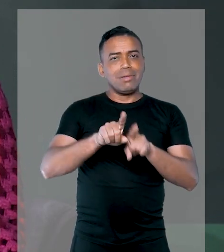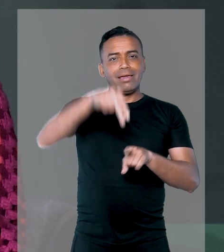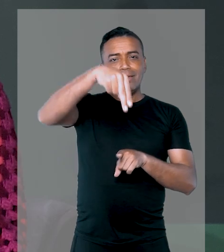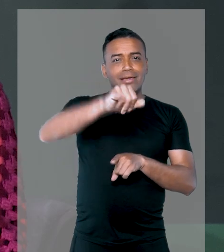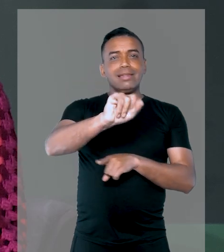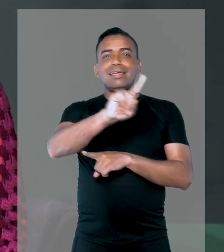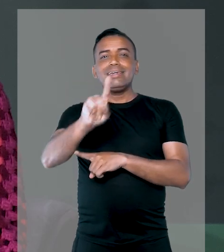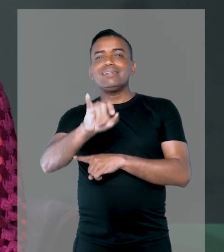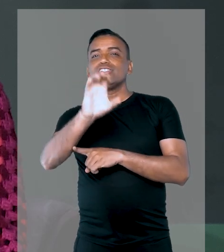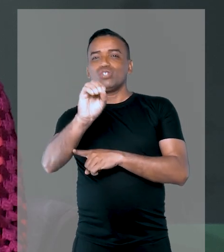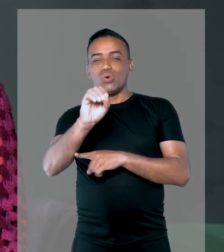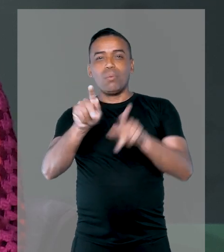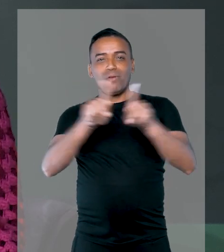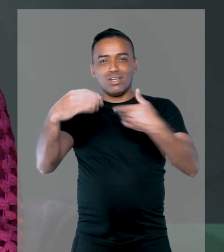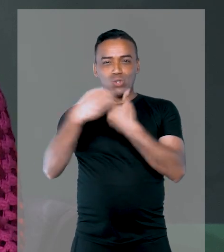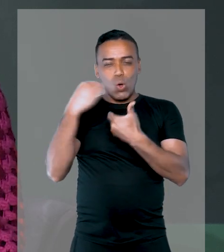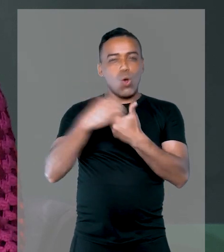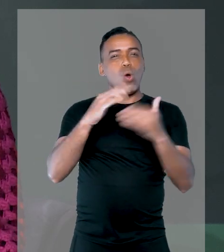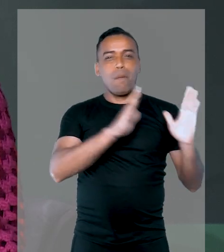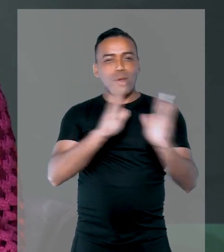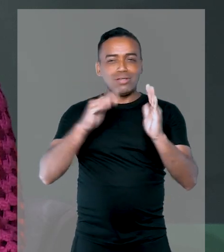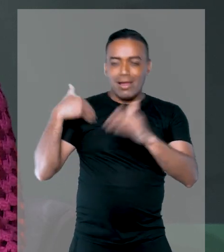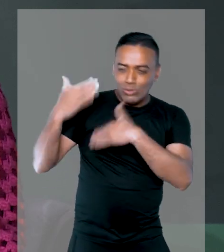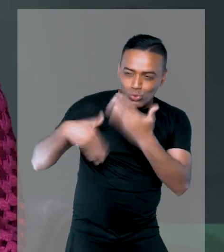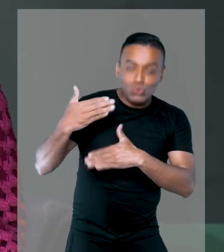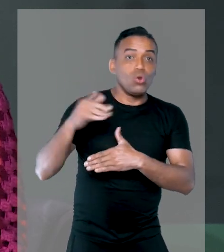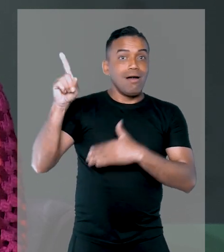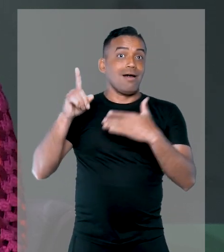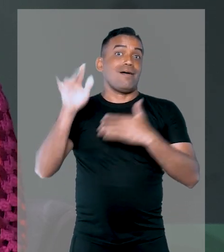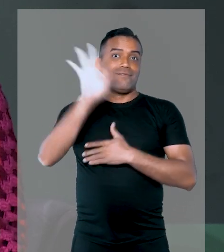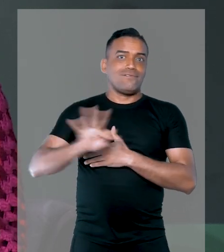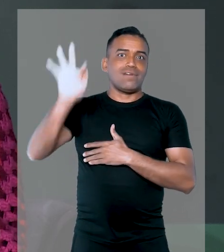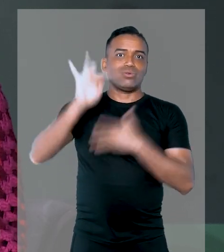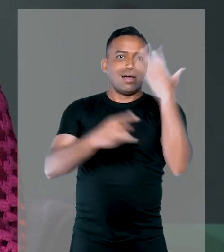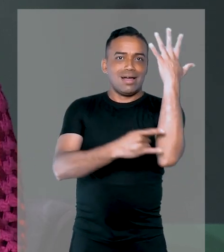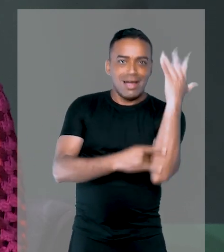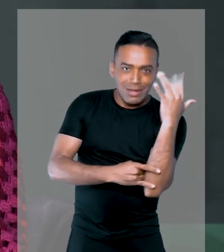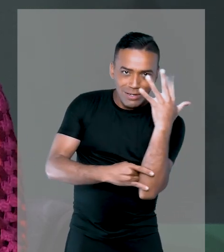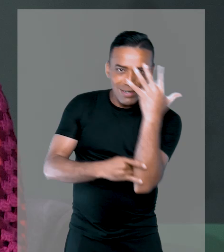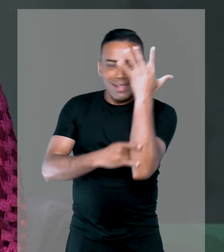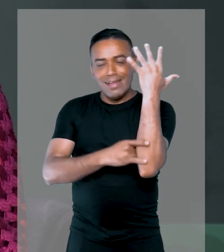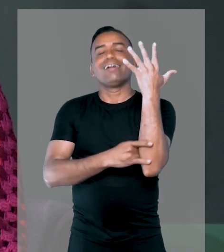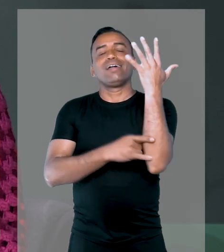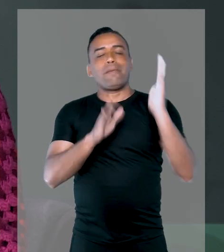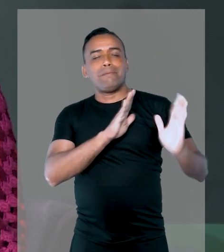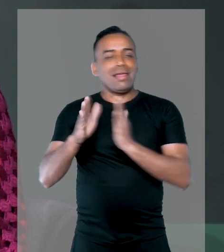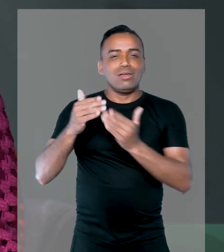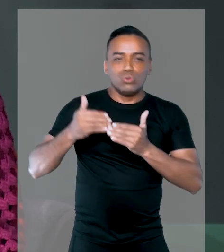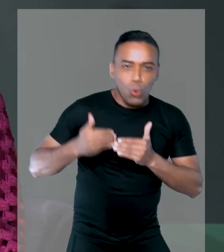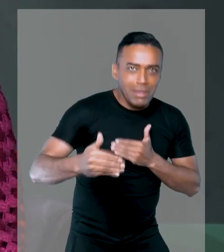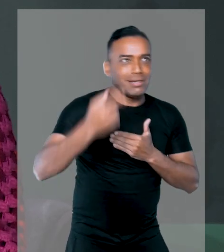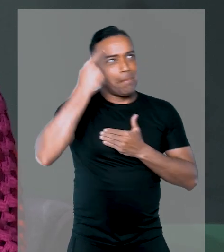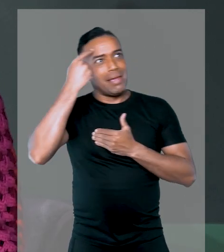Nísio, que estava comigo durante o período da faculdade, durante o período que eu estava